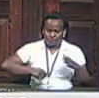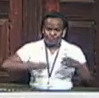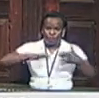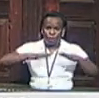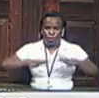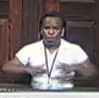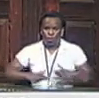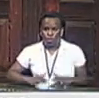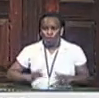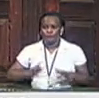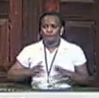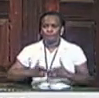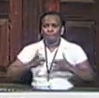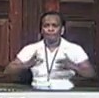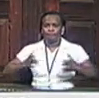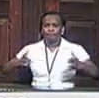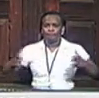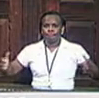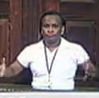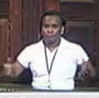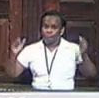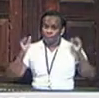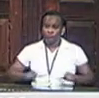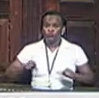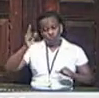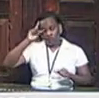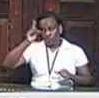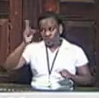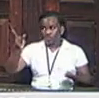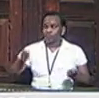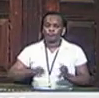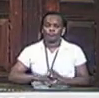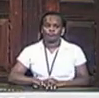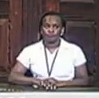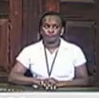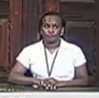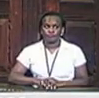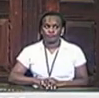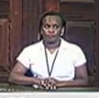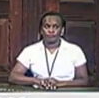aprofunda e se agiganta a cada dia.